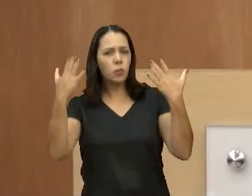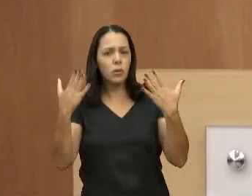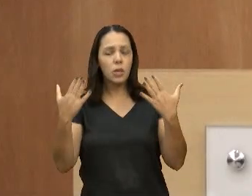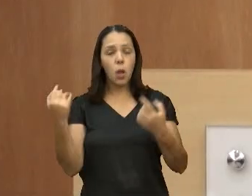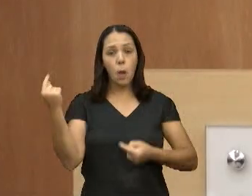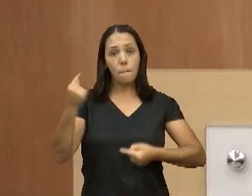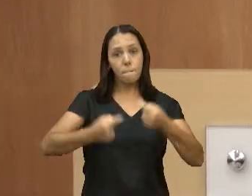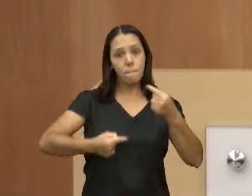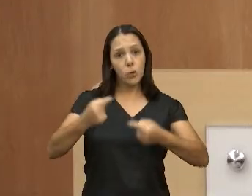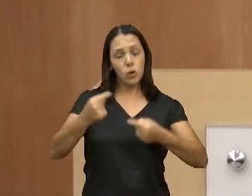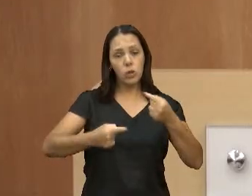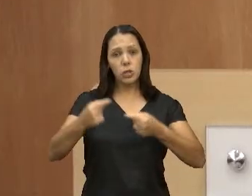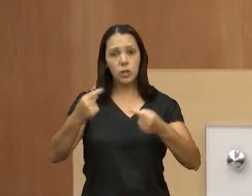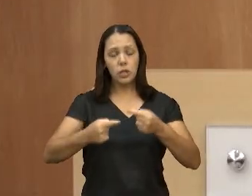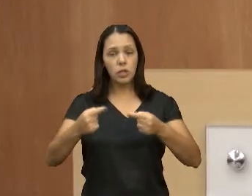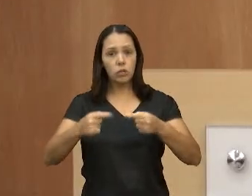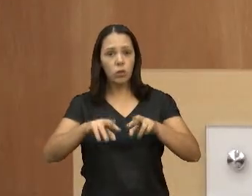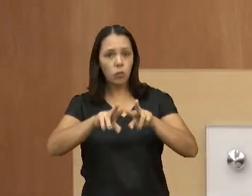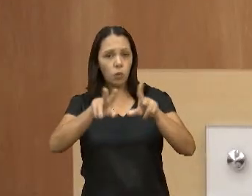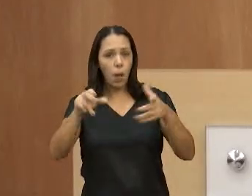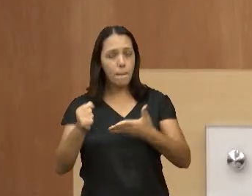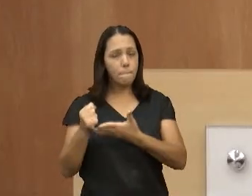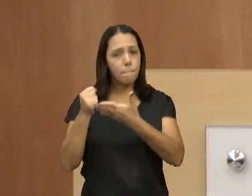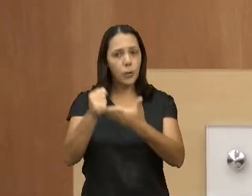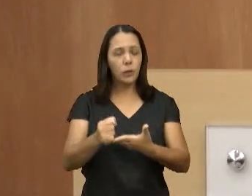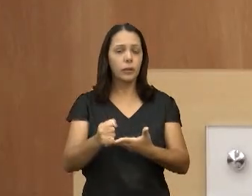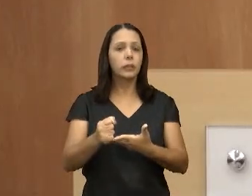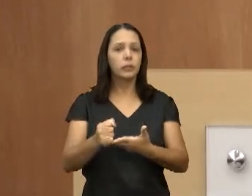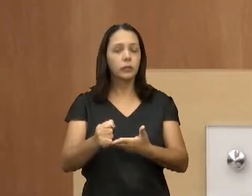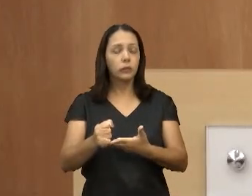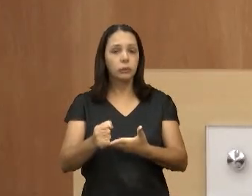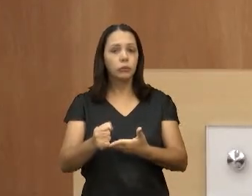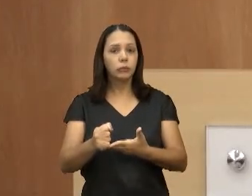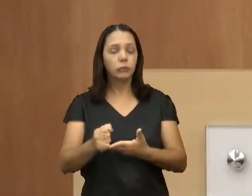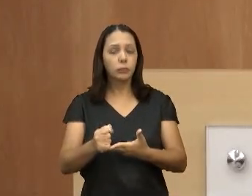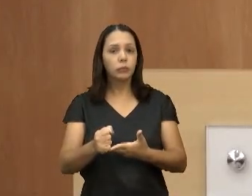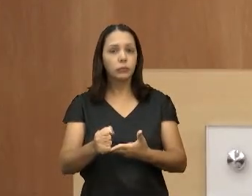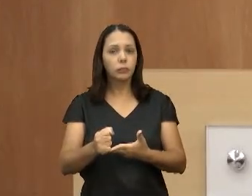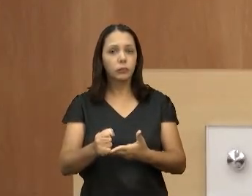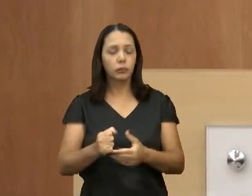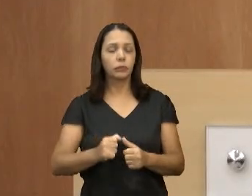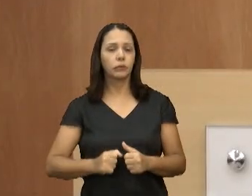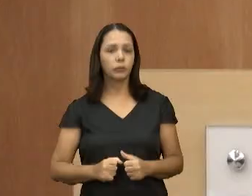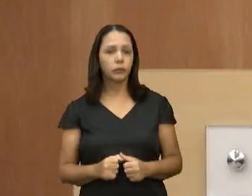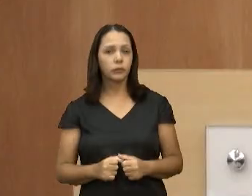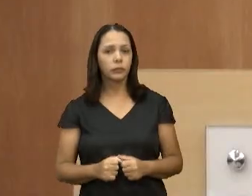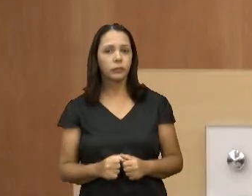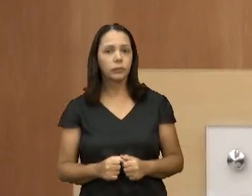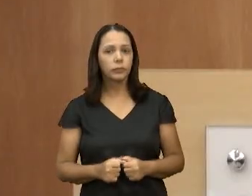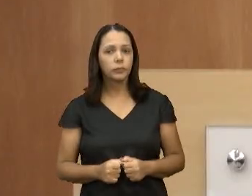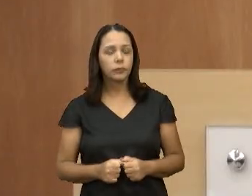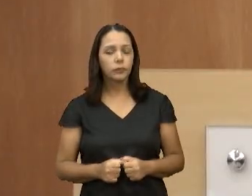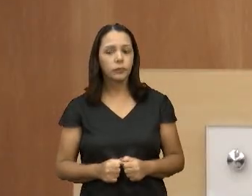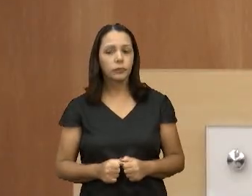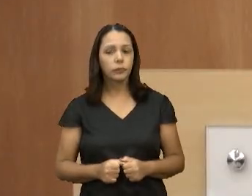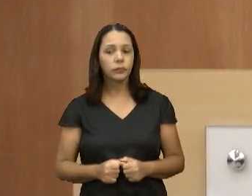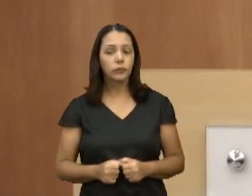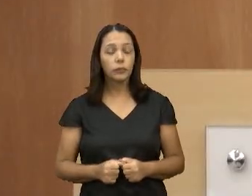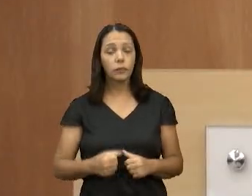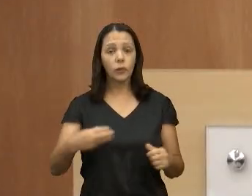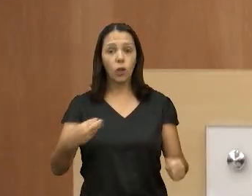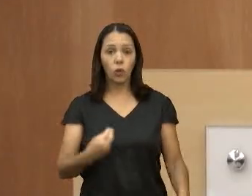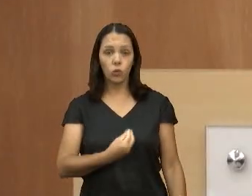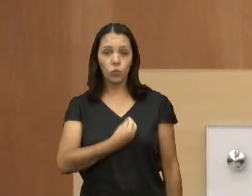políticas que contemplem a diversidade e a pluralidade de quem compõe esse cenário tão rico. Porque